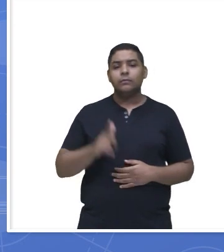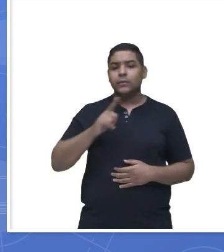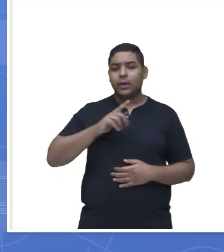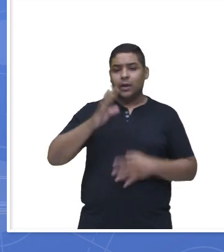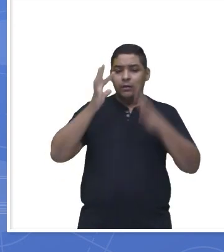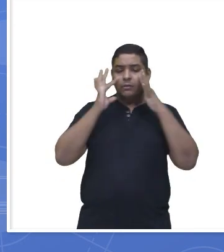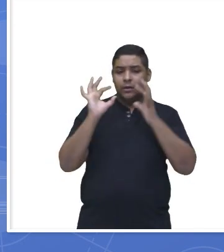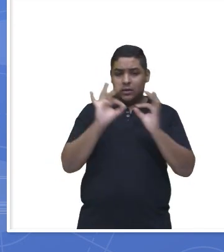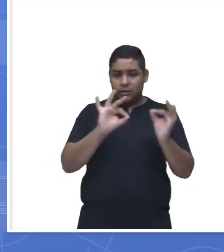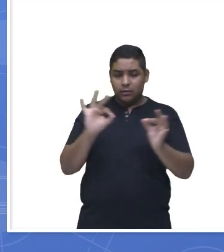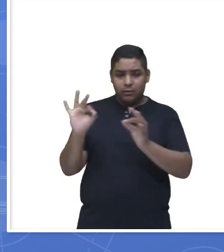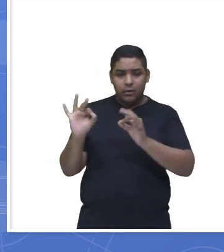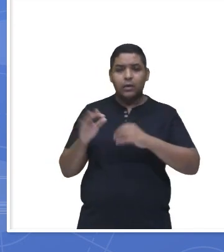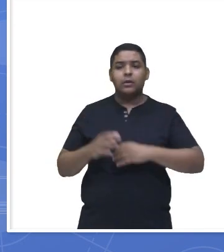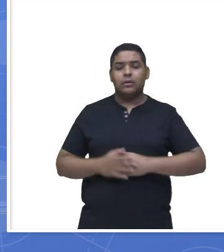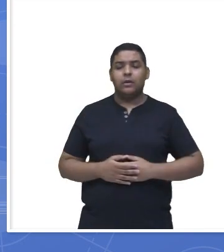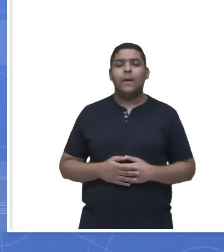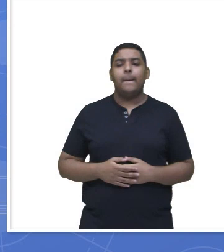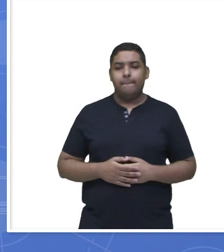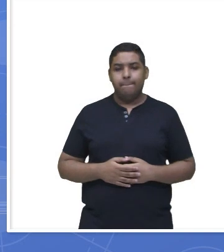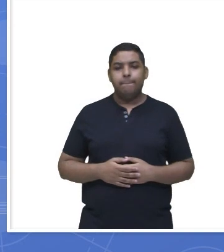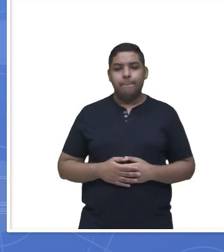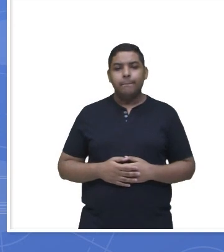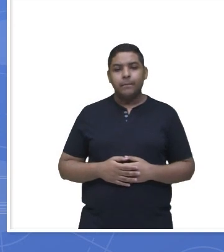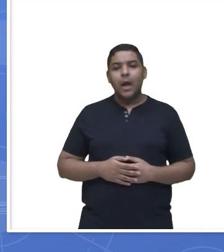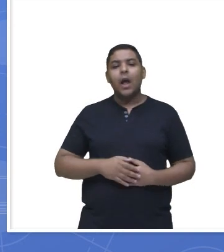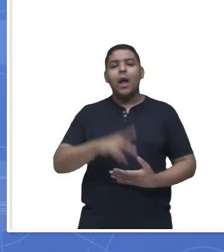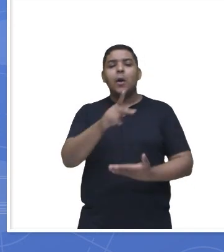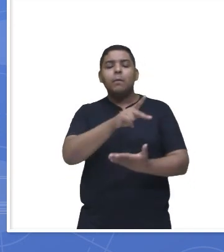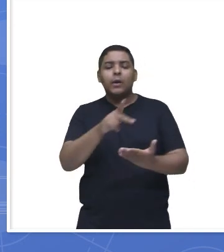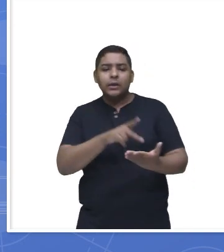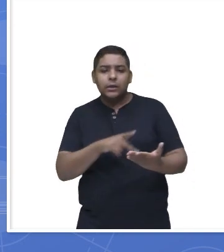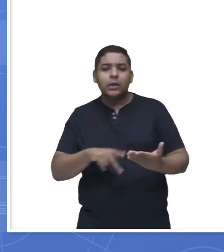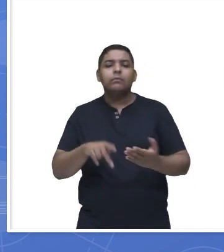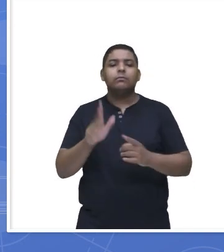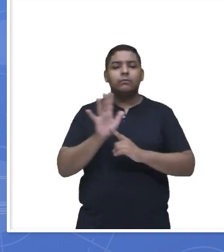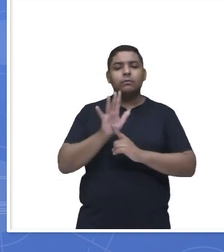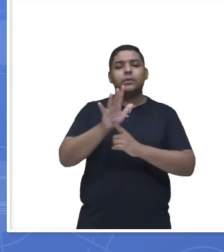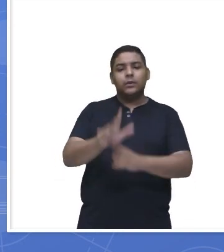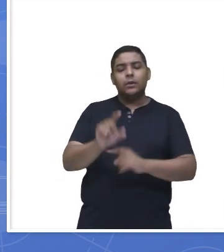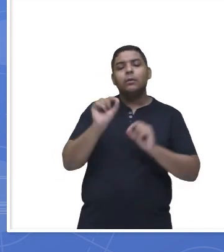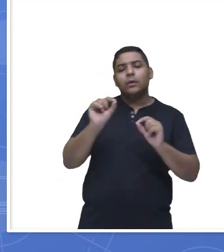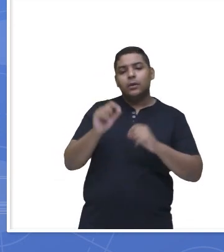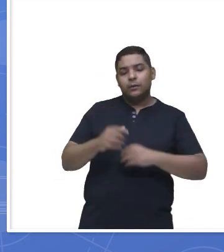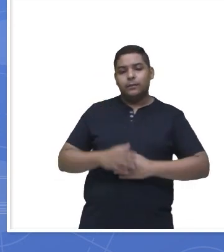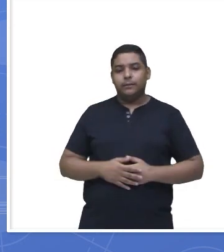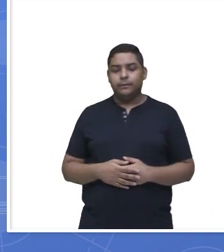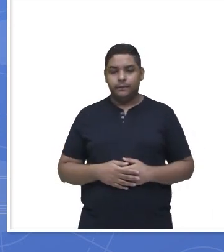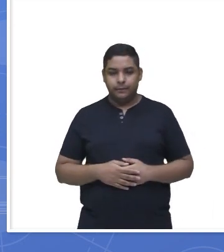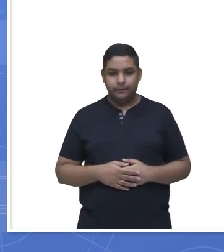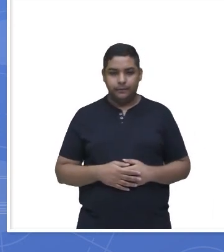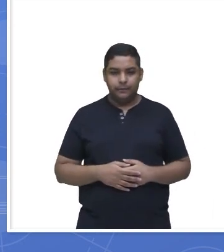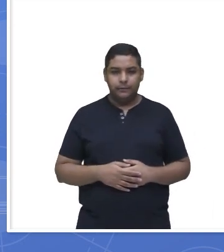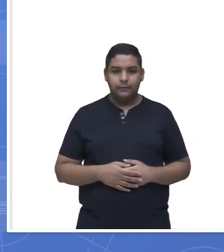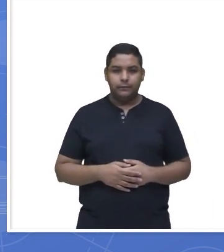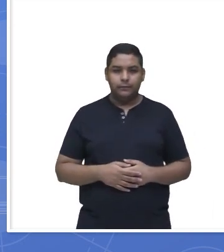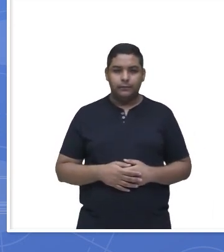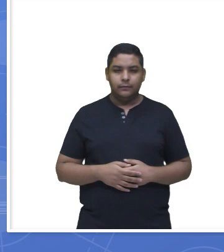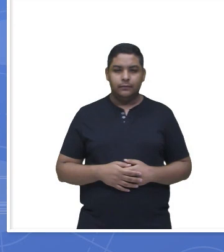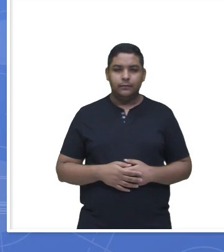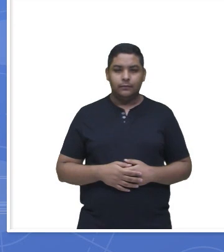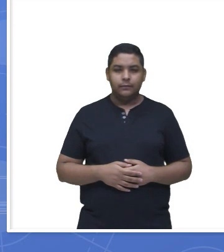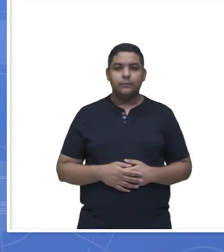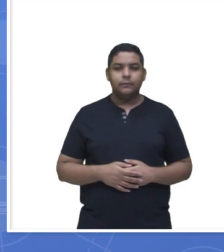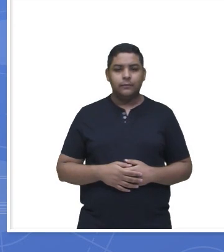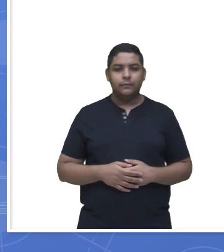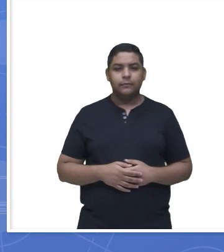do apreciador, do leitor, para o que a poesia tem que apresentar, que era o que, de certa forma, estava presente ali nos